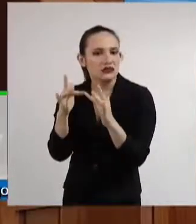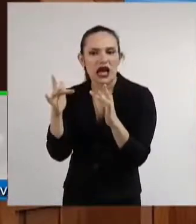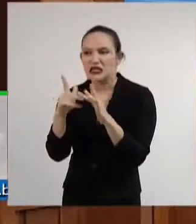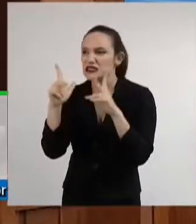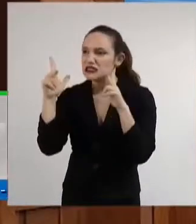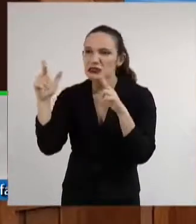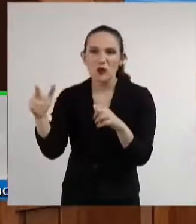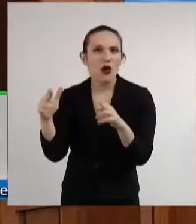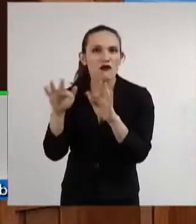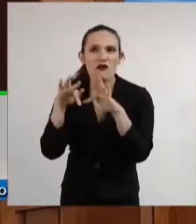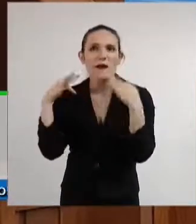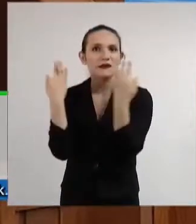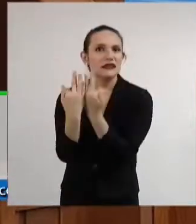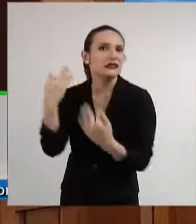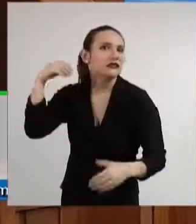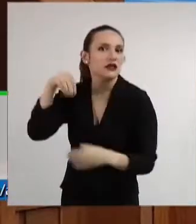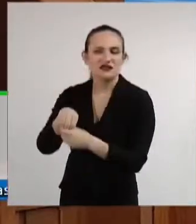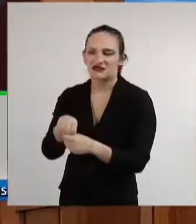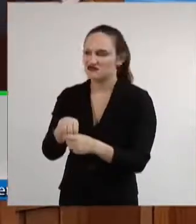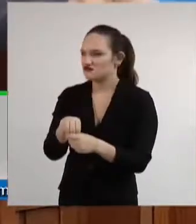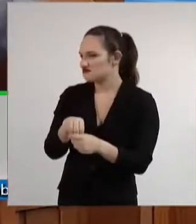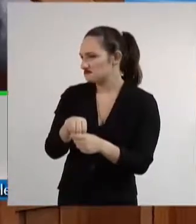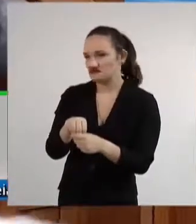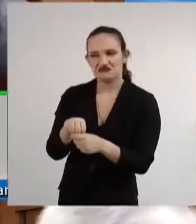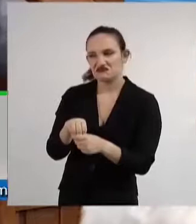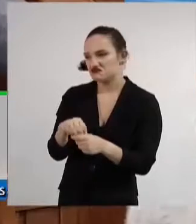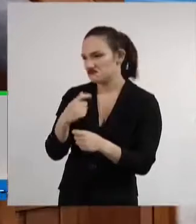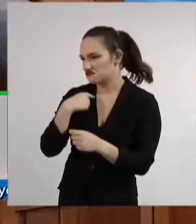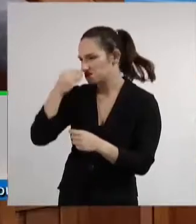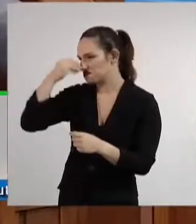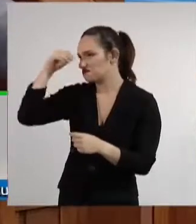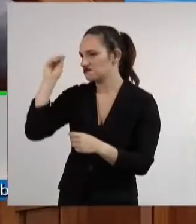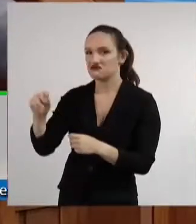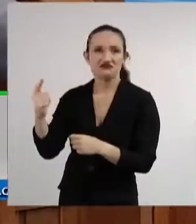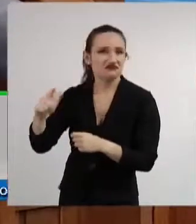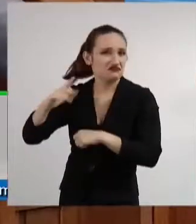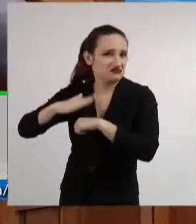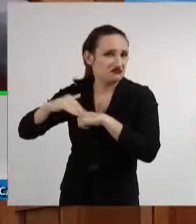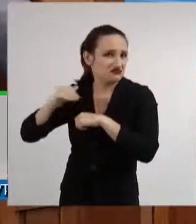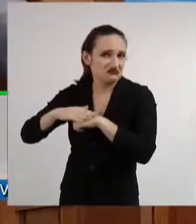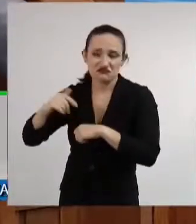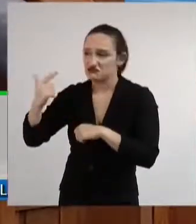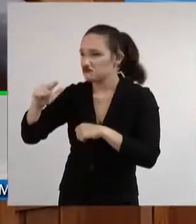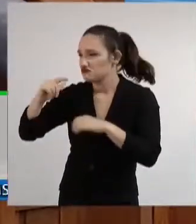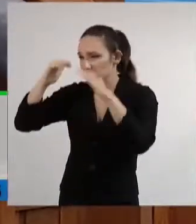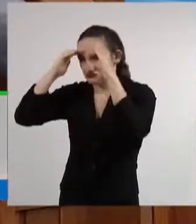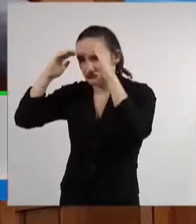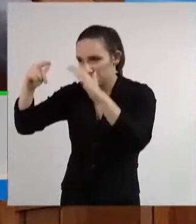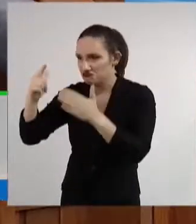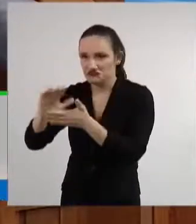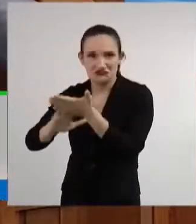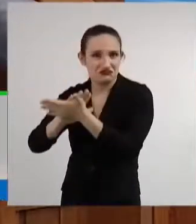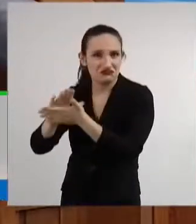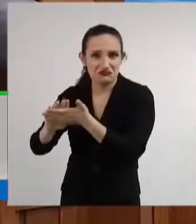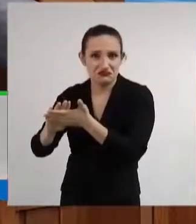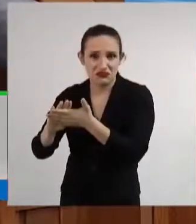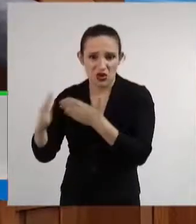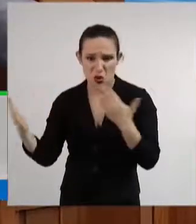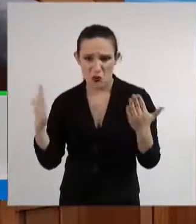na veia dele não tem recebido o carinho, não tem recebido o respeito, não